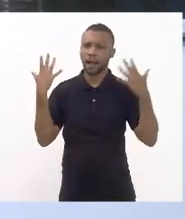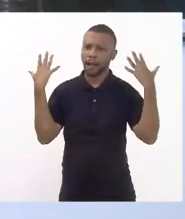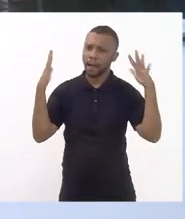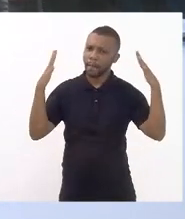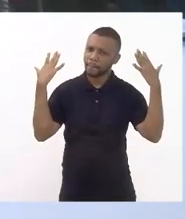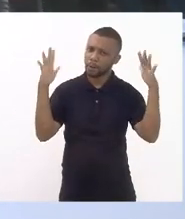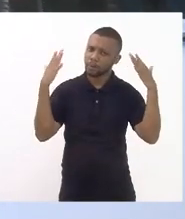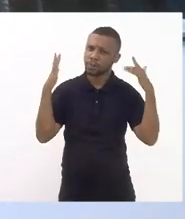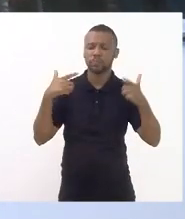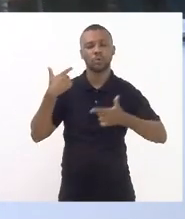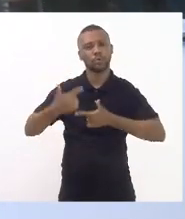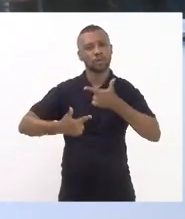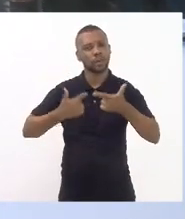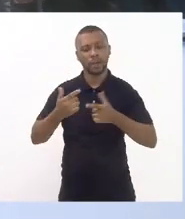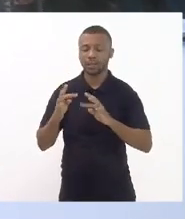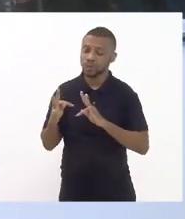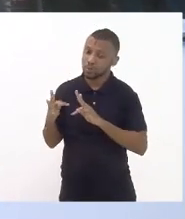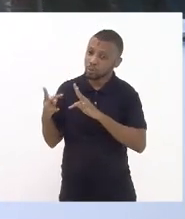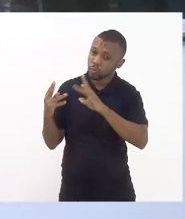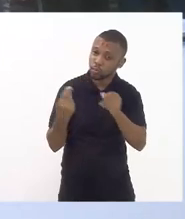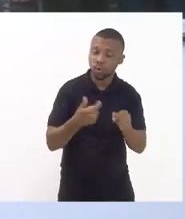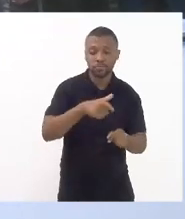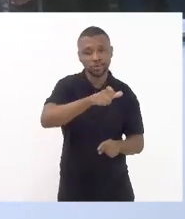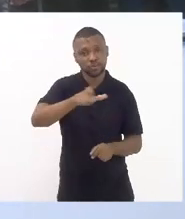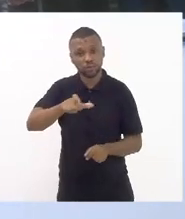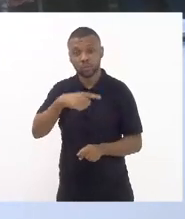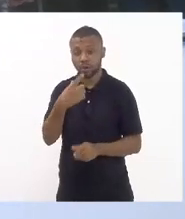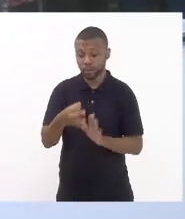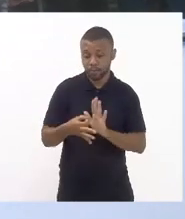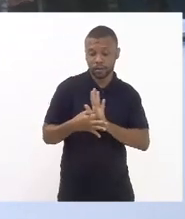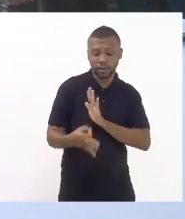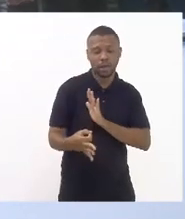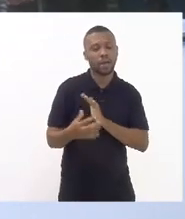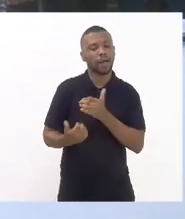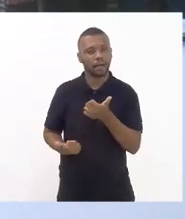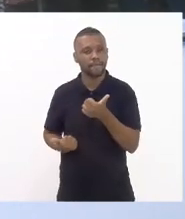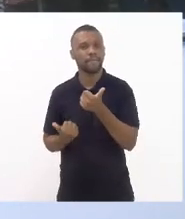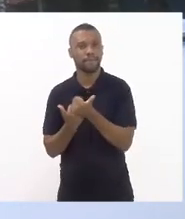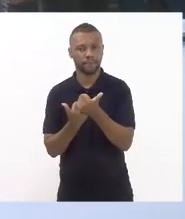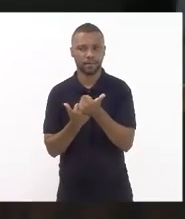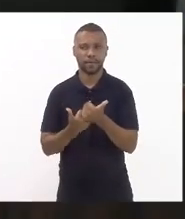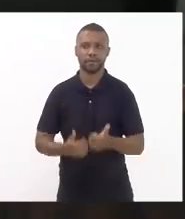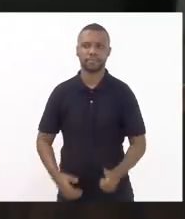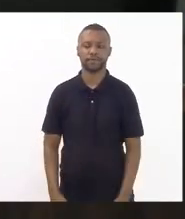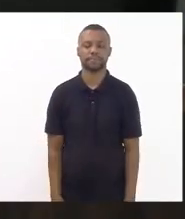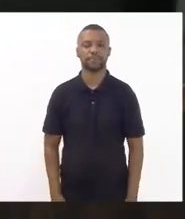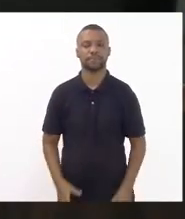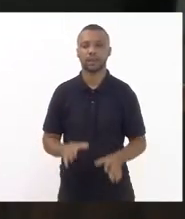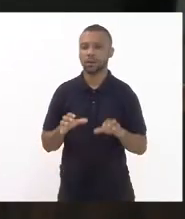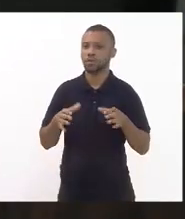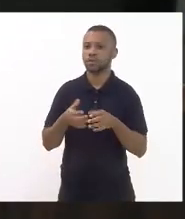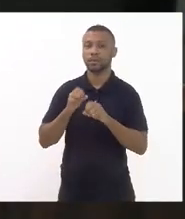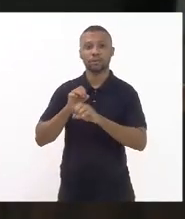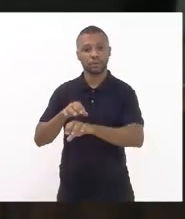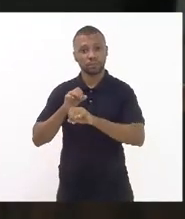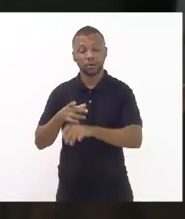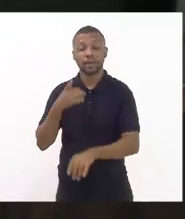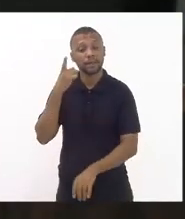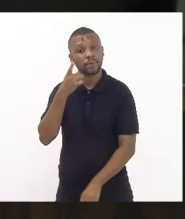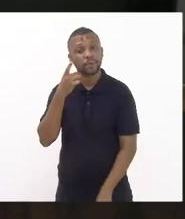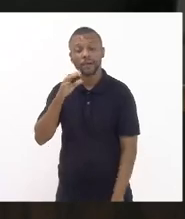aplaudindo o trabalho de todas e todos, o nosso parecer é favorável. Pela Comissão de Educação, deputado Flávio